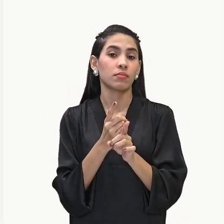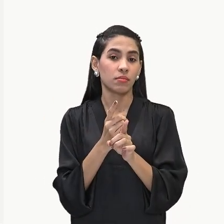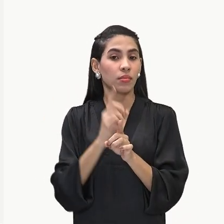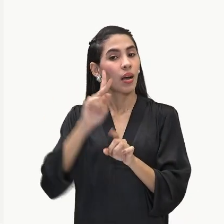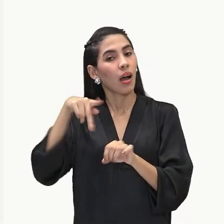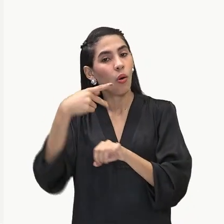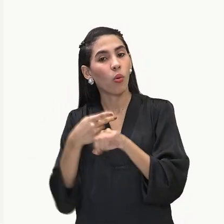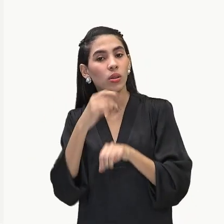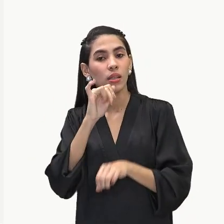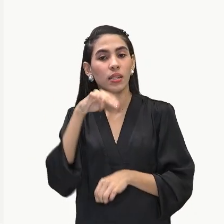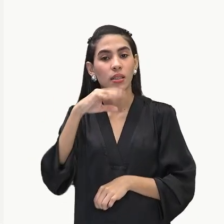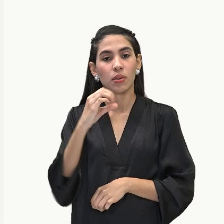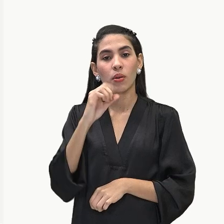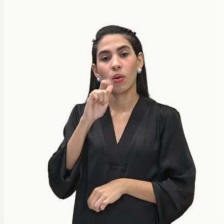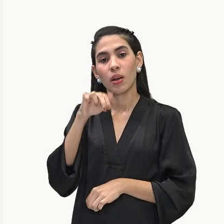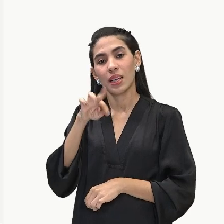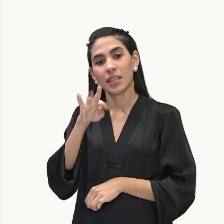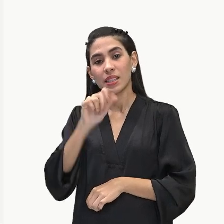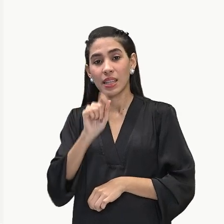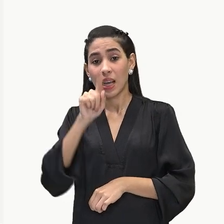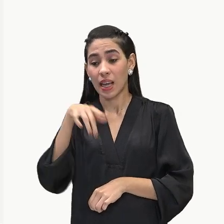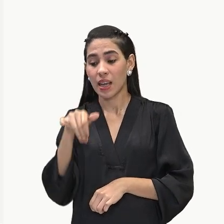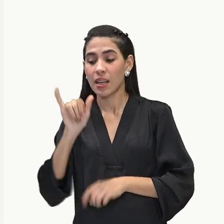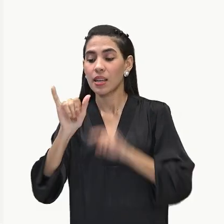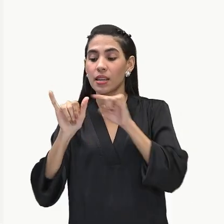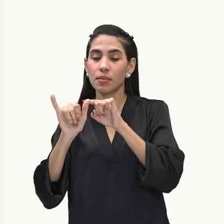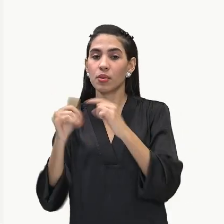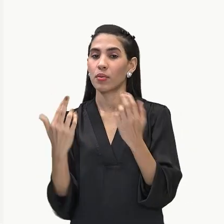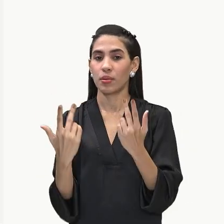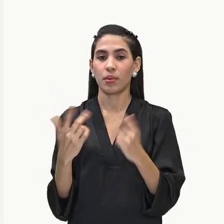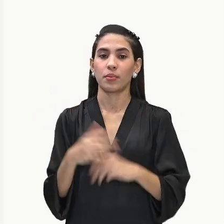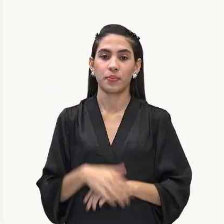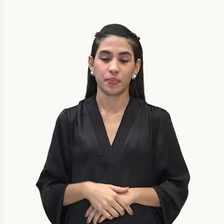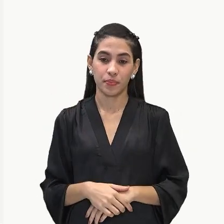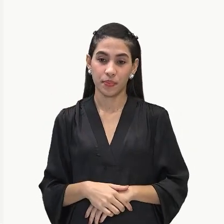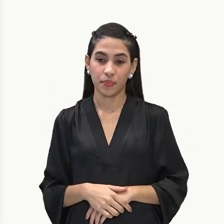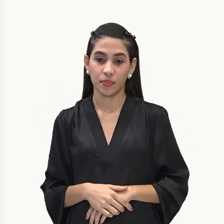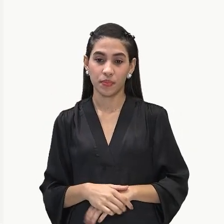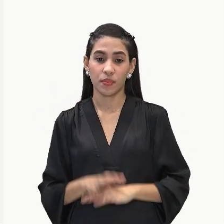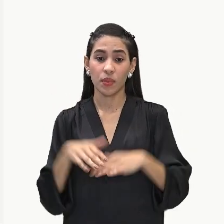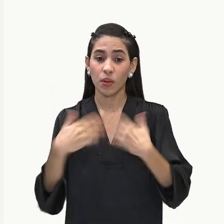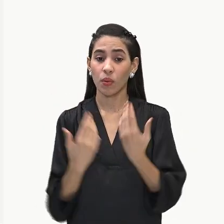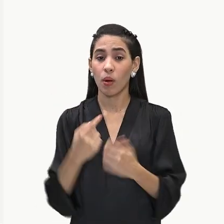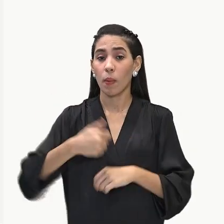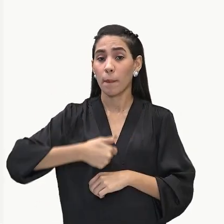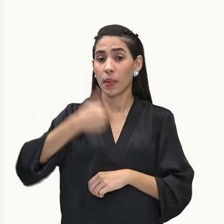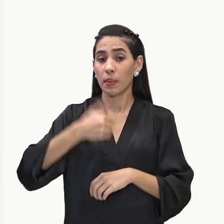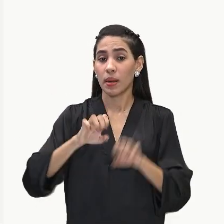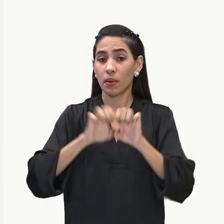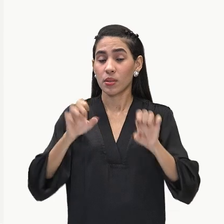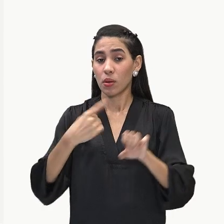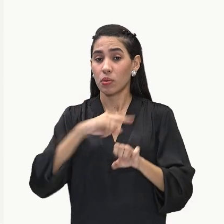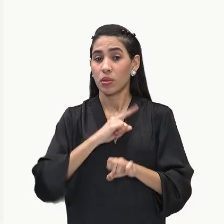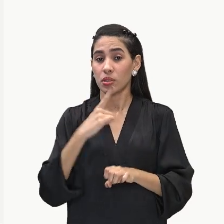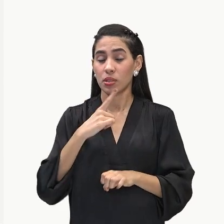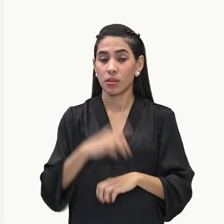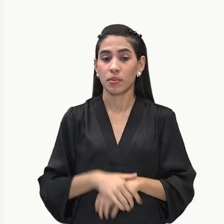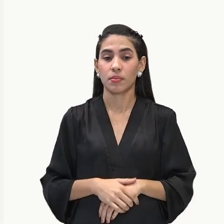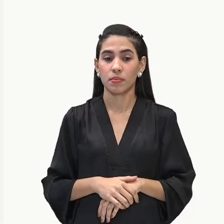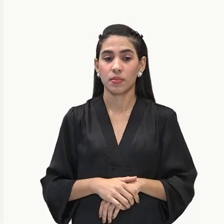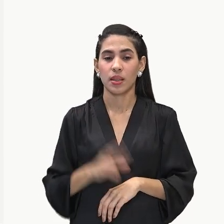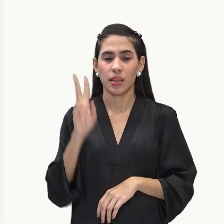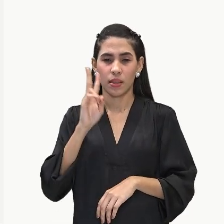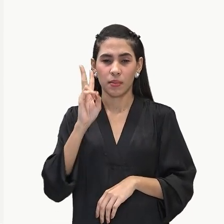próxima incógnita, que é o y, vai ser o mesmo. Qual era a primeira equação que nós tínhamos lá no